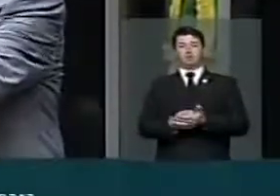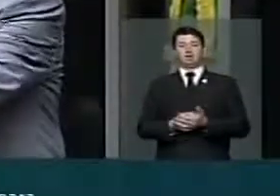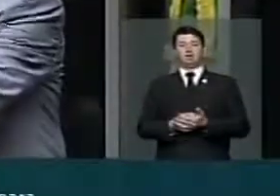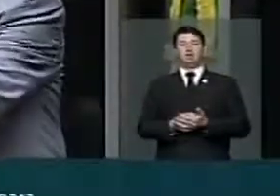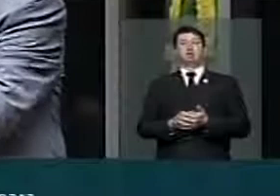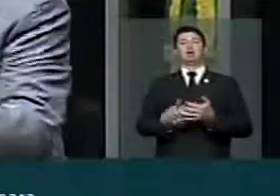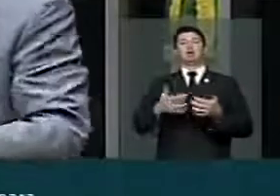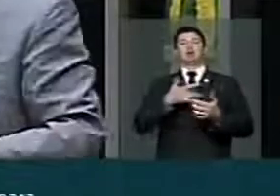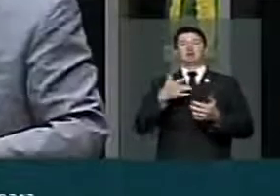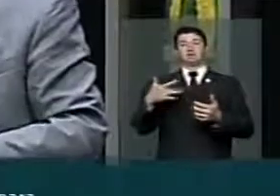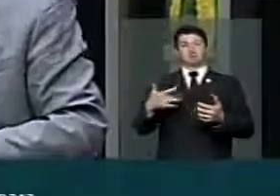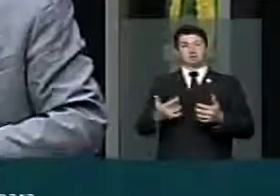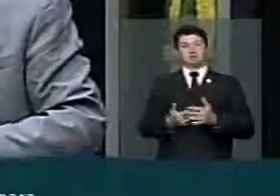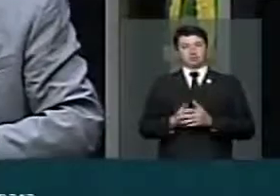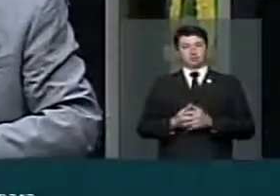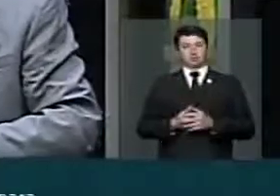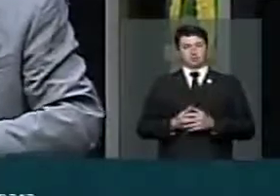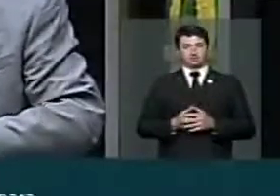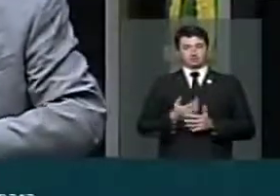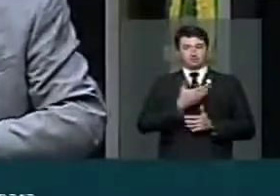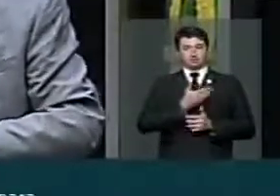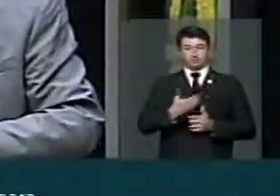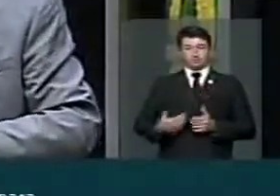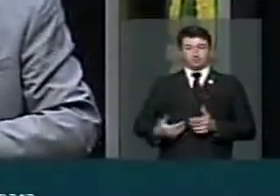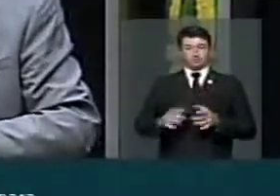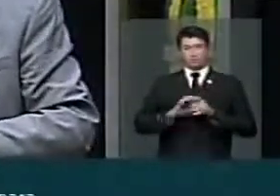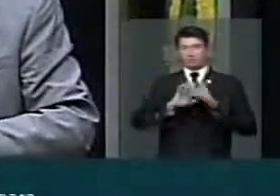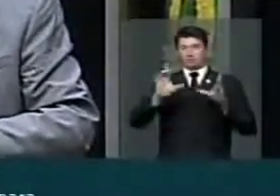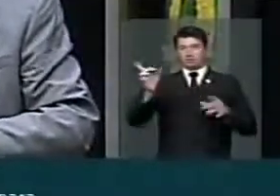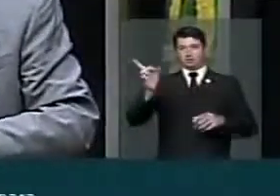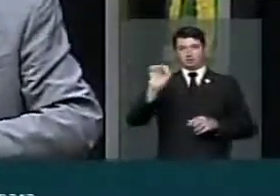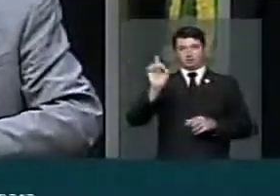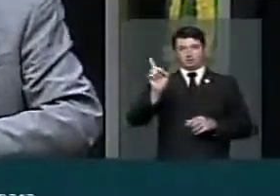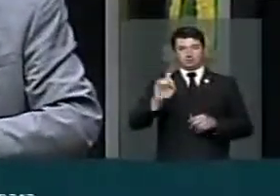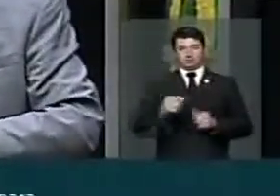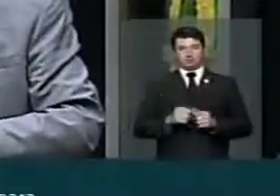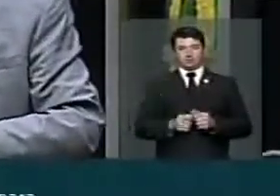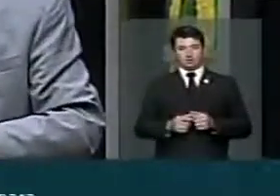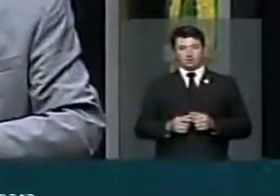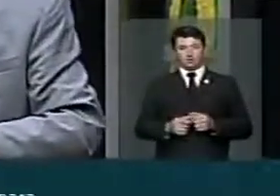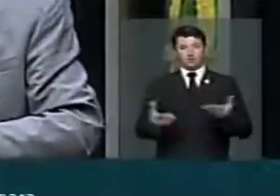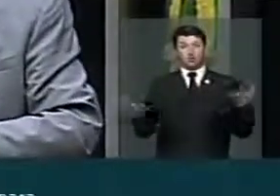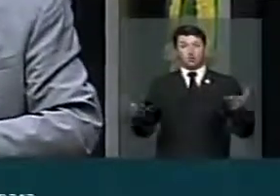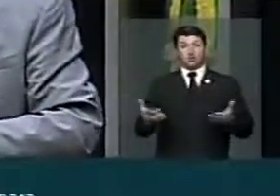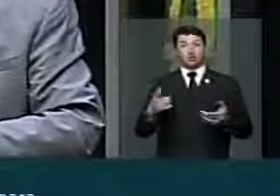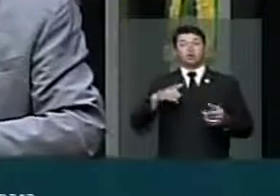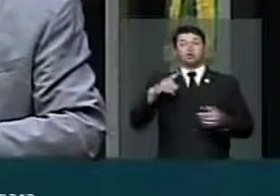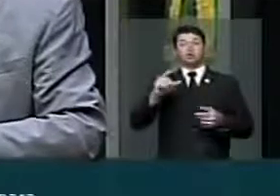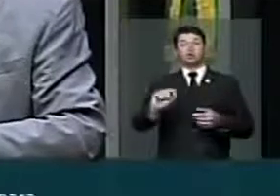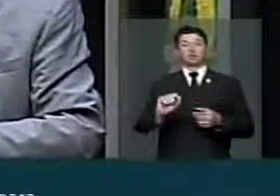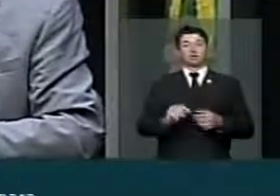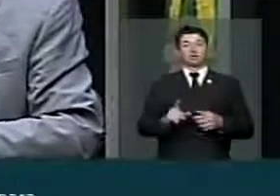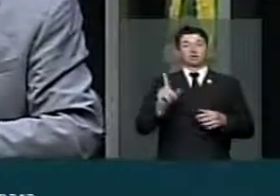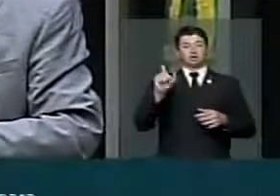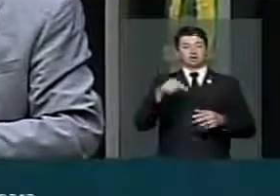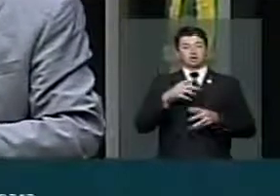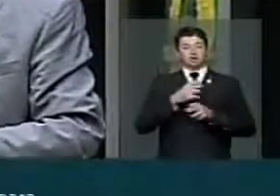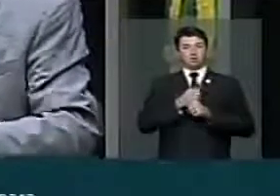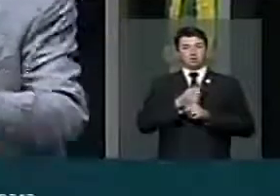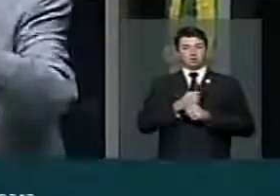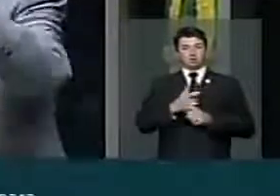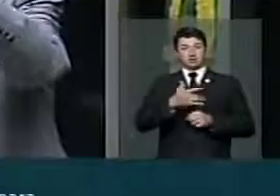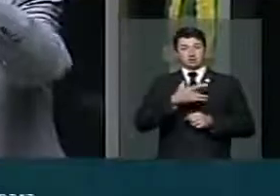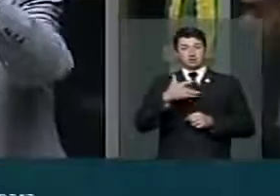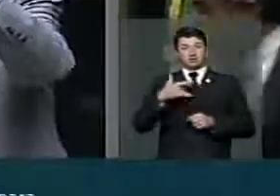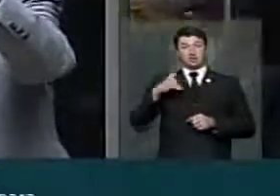de saúde. O governo não autoriza. O que nós temos hoje é um orçamento para a saúde